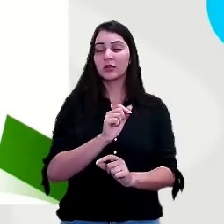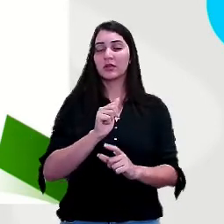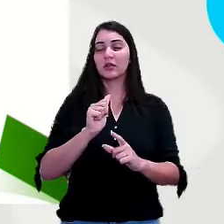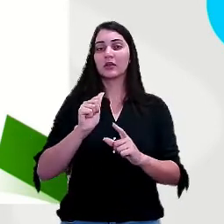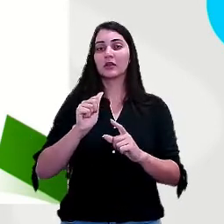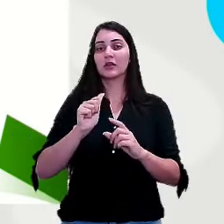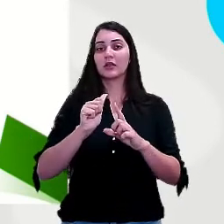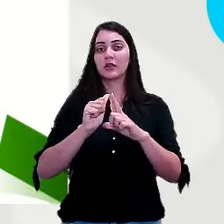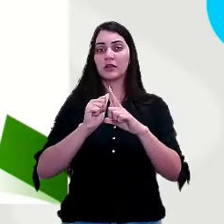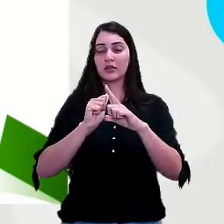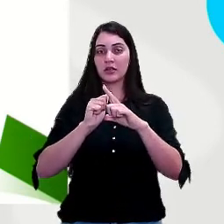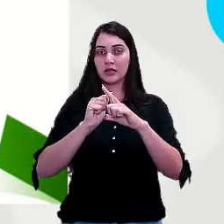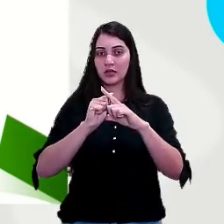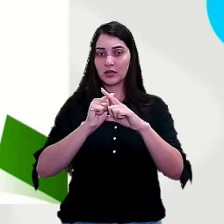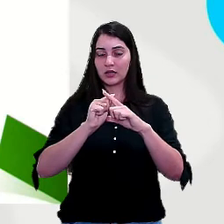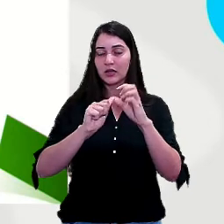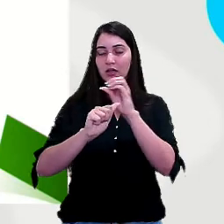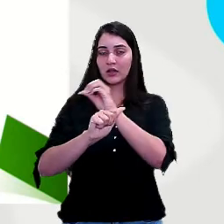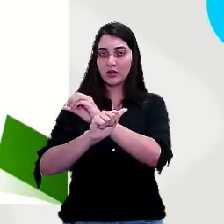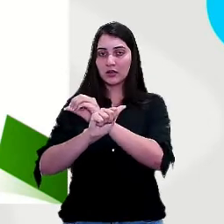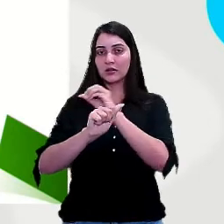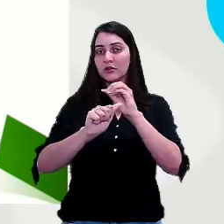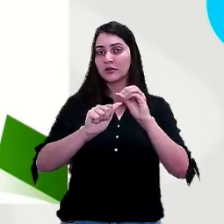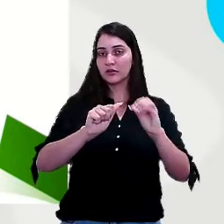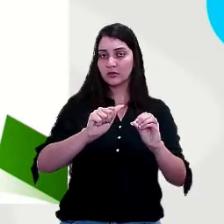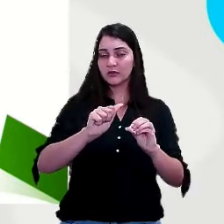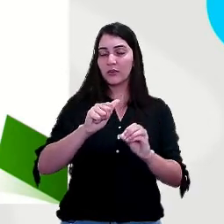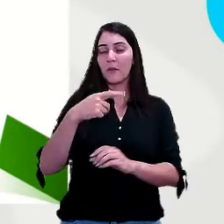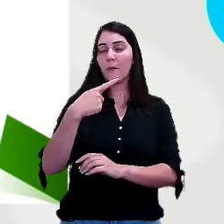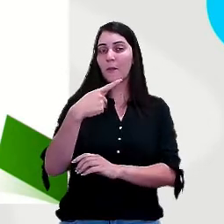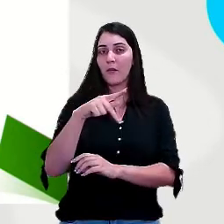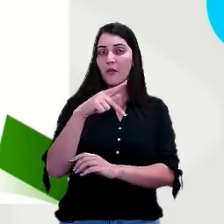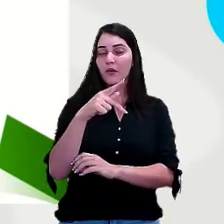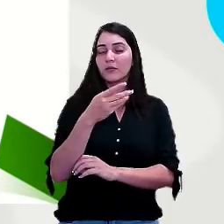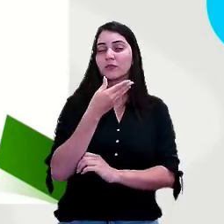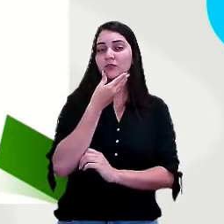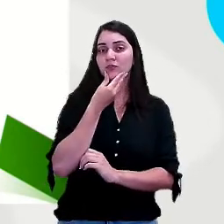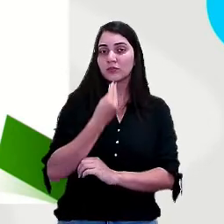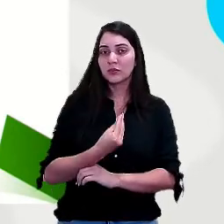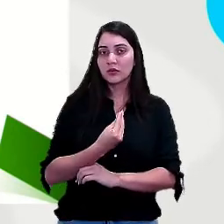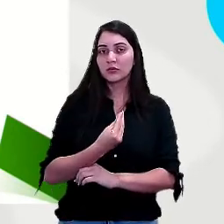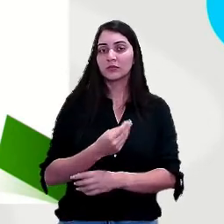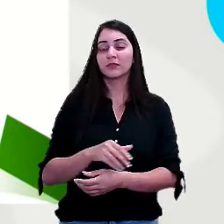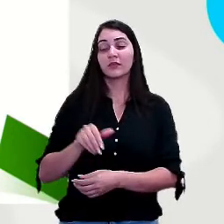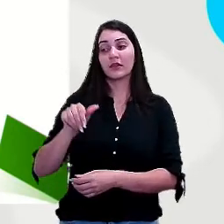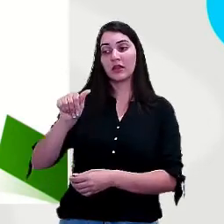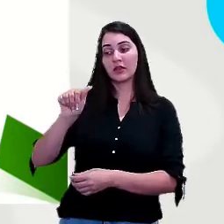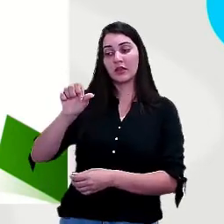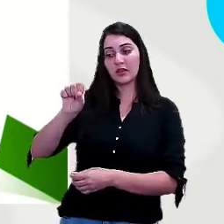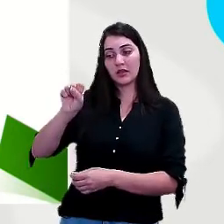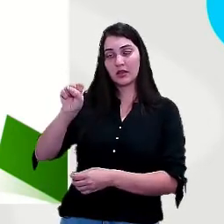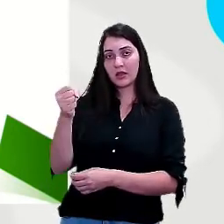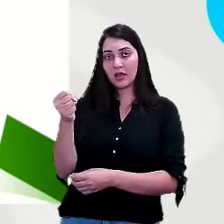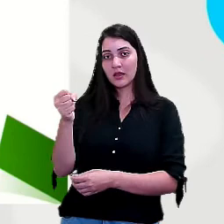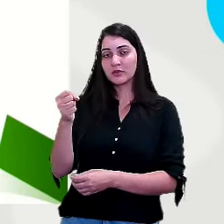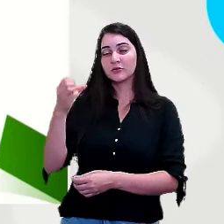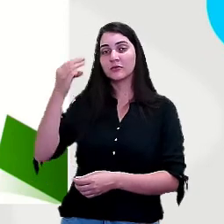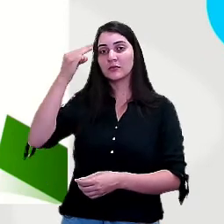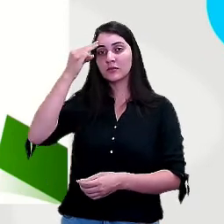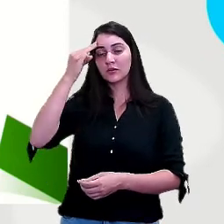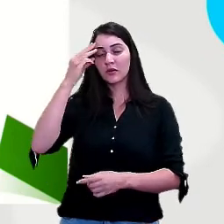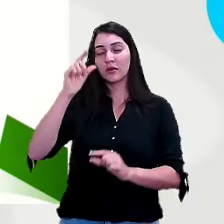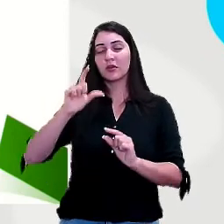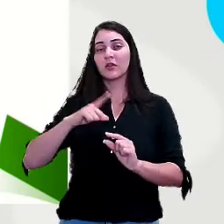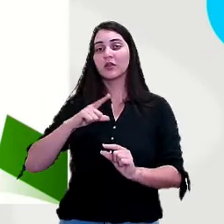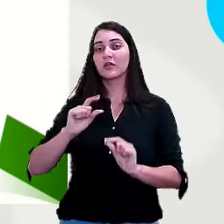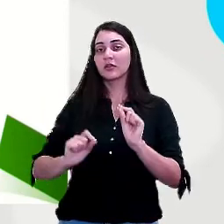artigo definido, plural, masculino. O as, de as memórias, temos